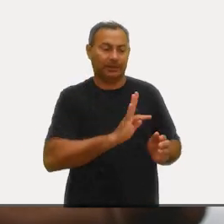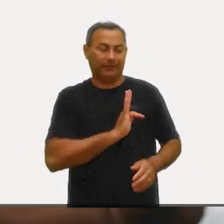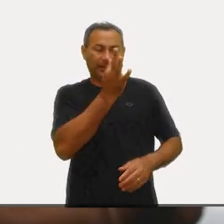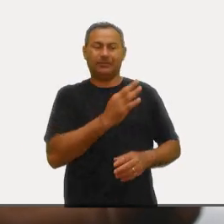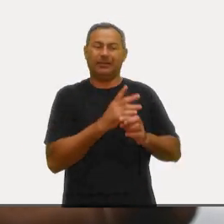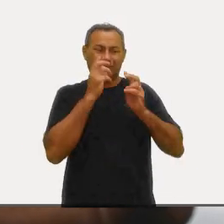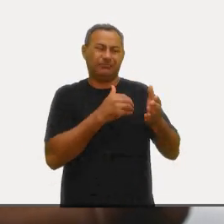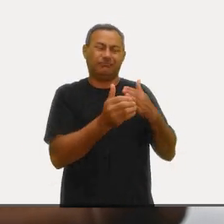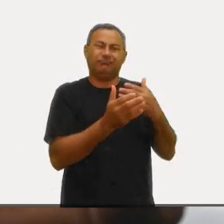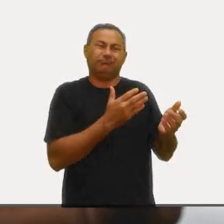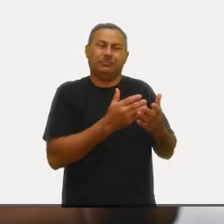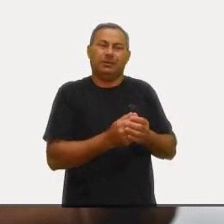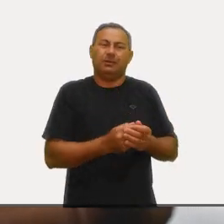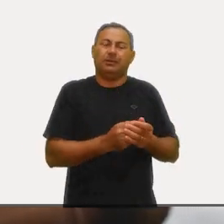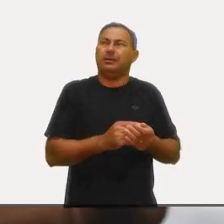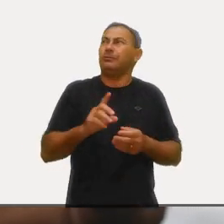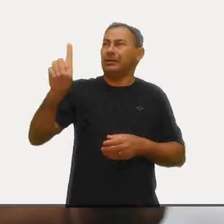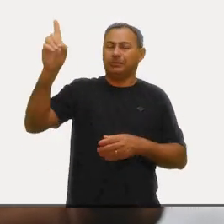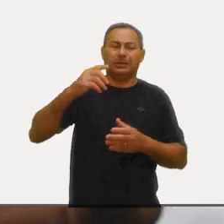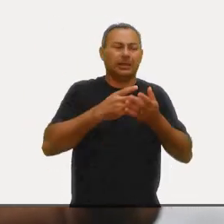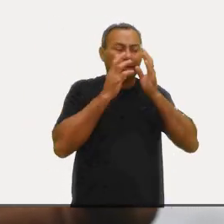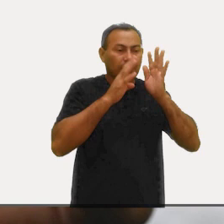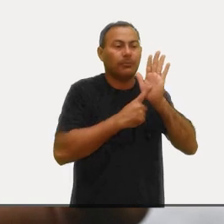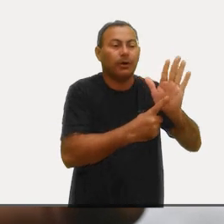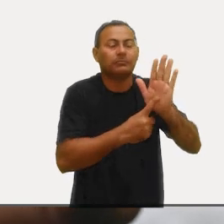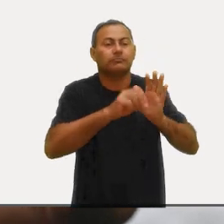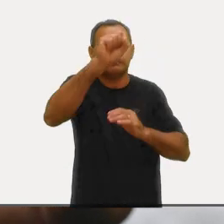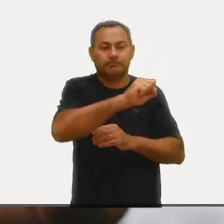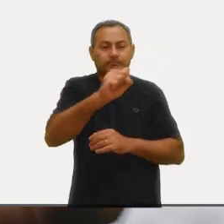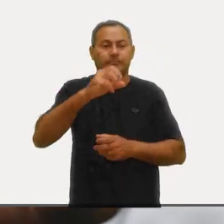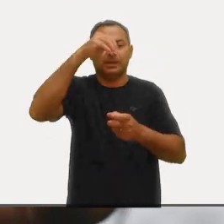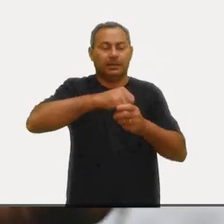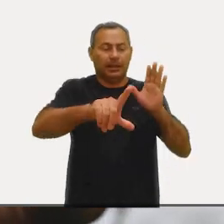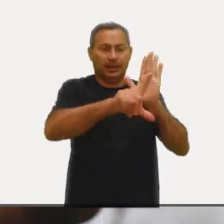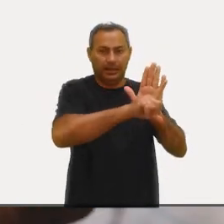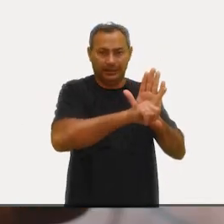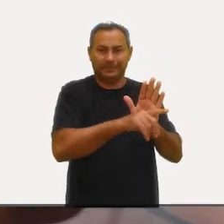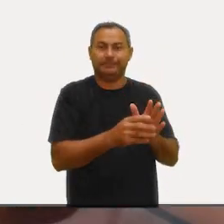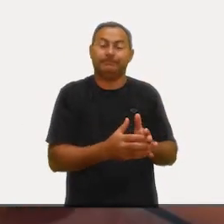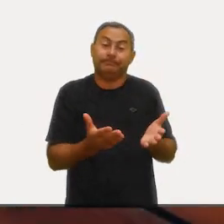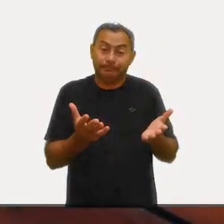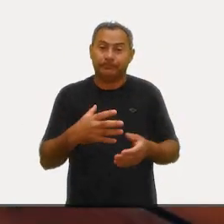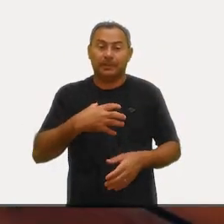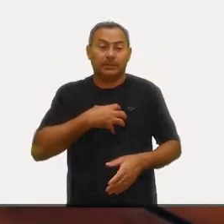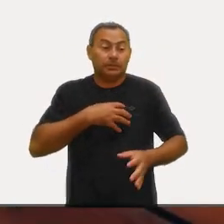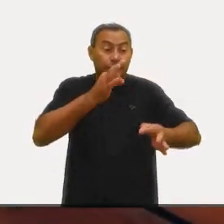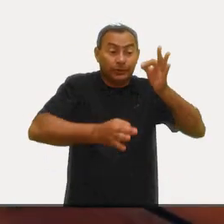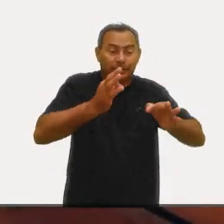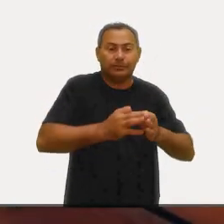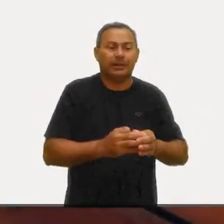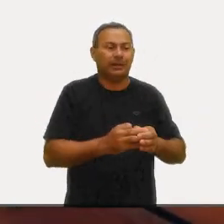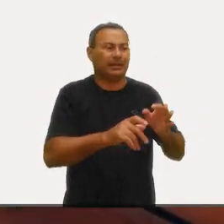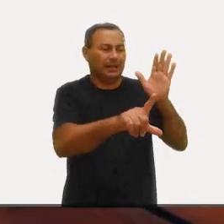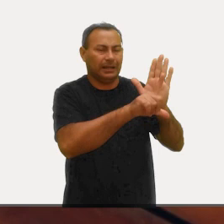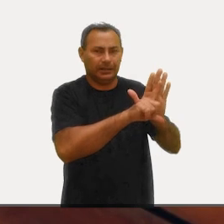e, conforme comentamos, importavam-se apenas com as cerimônias e com o cumprimento dos sacramentos contidos na lei. Este tipo de